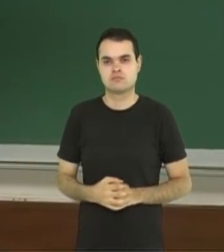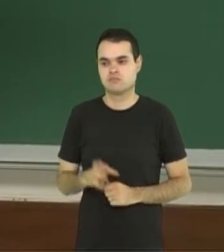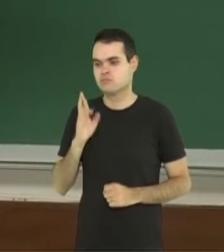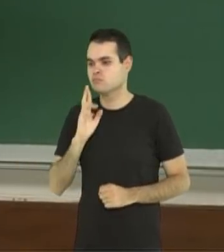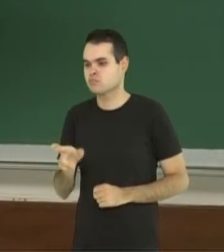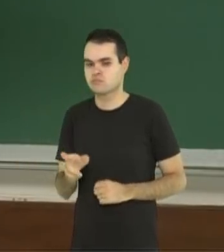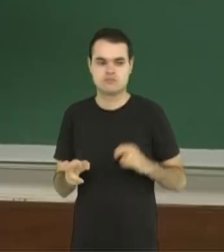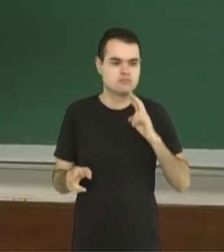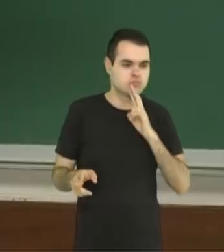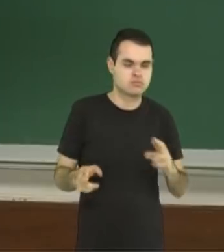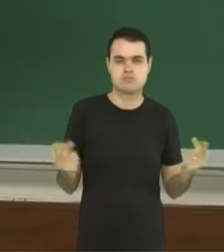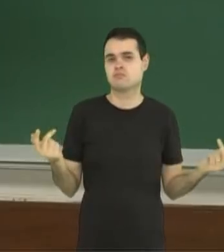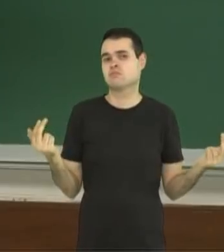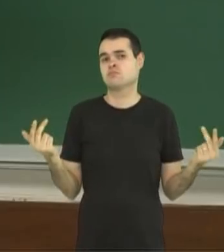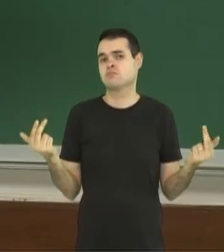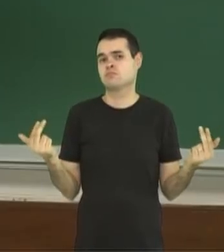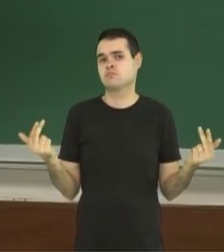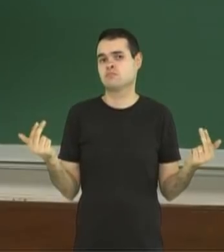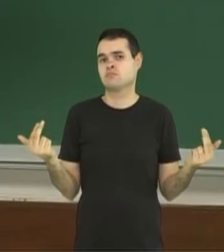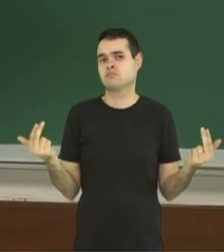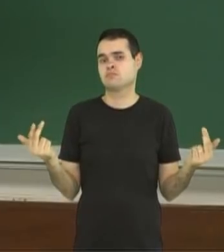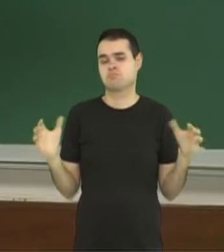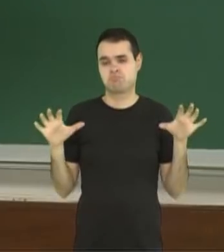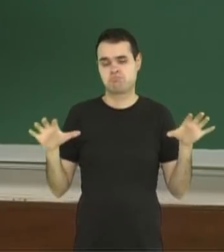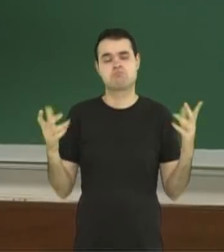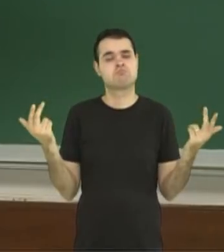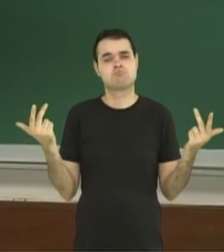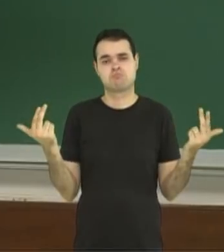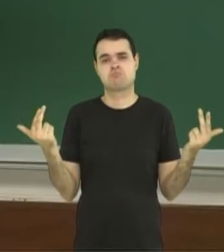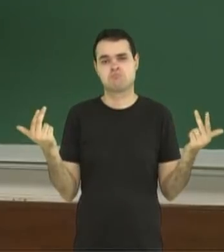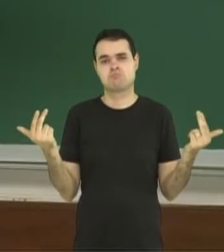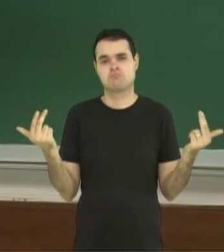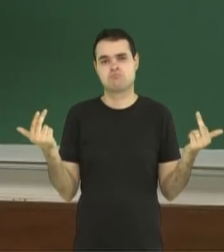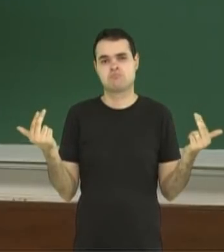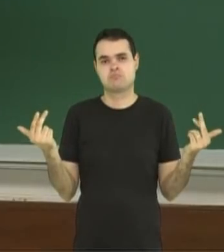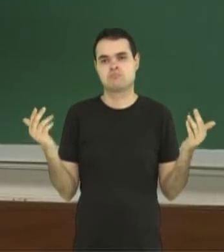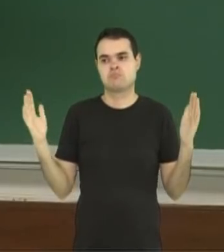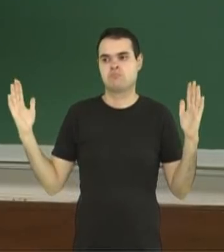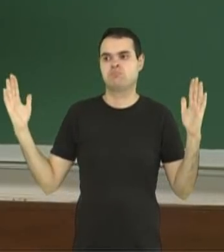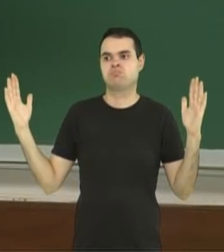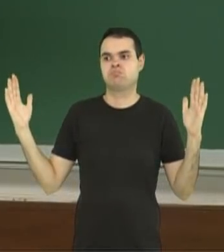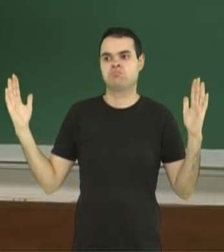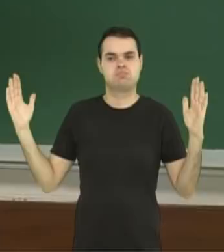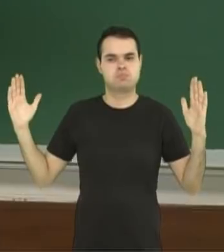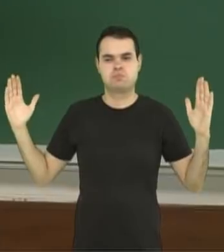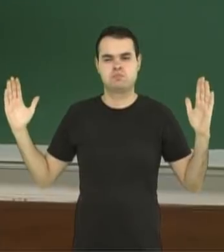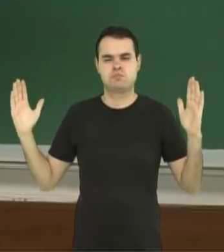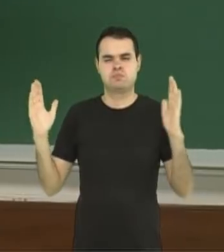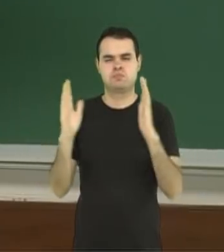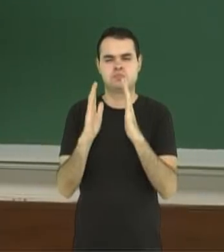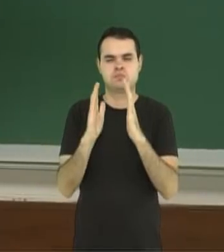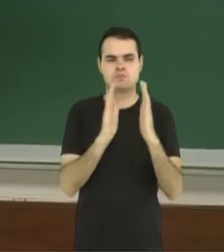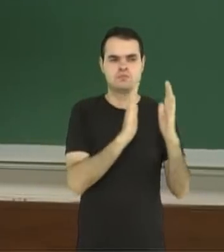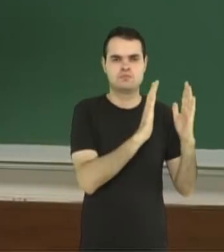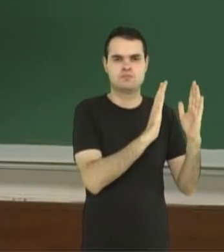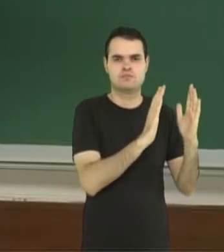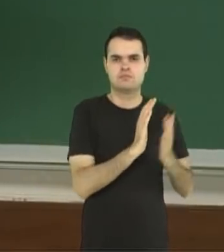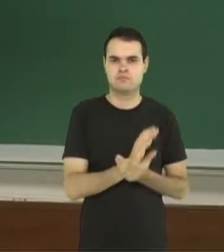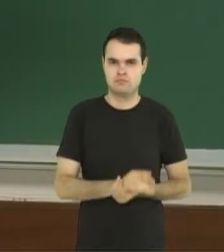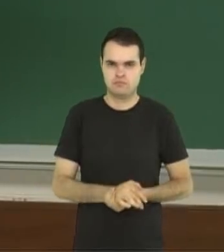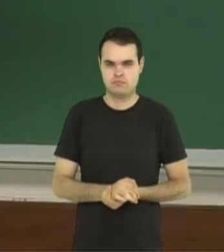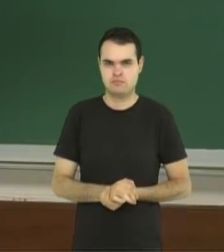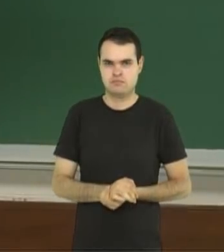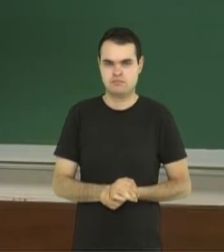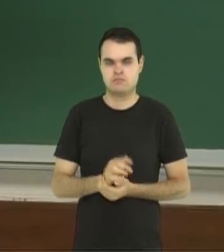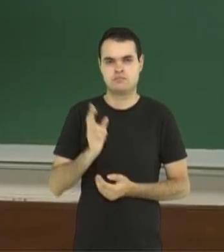resultados, né, são o mesmo. Mas é isso mesmo, pessoal. Eu estou adicionando a mesma, né, ó, o mesmo algarismo,